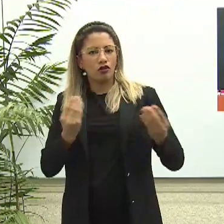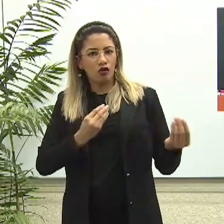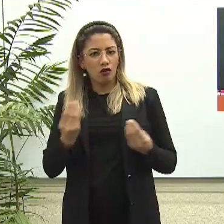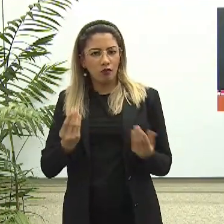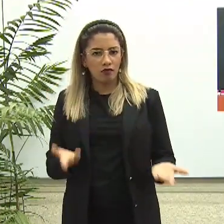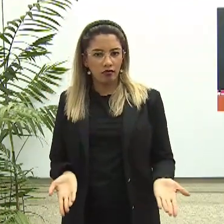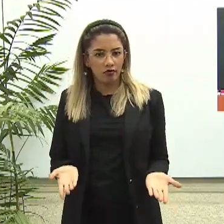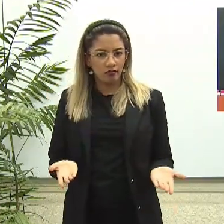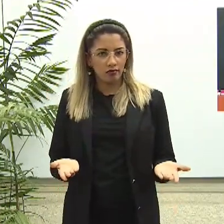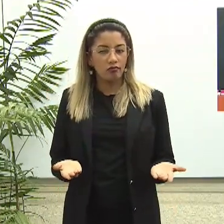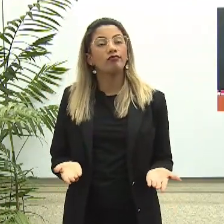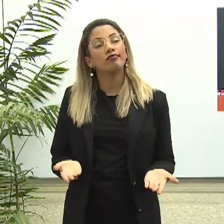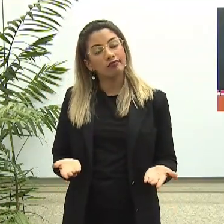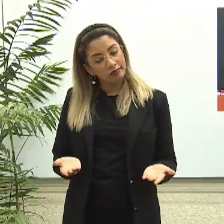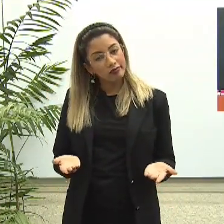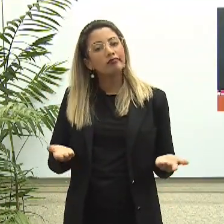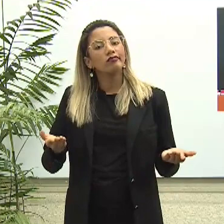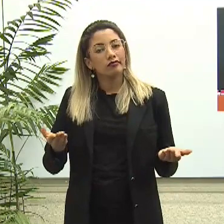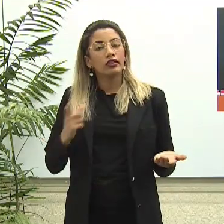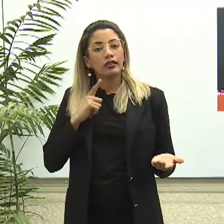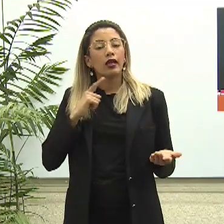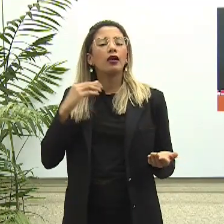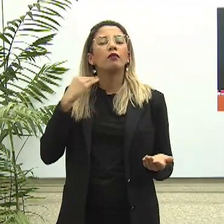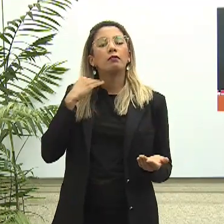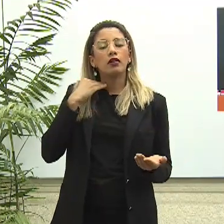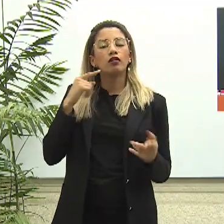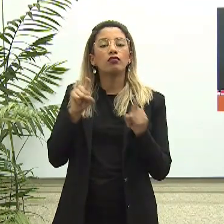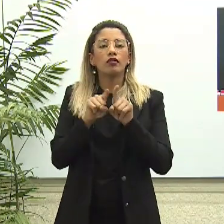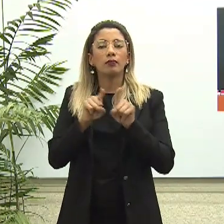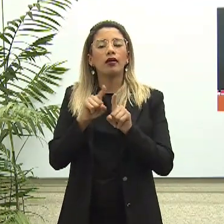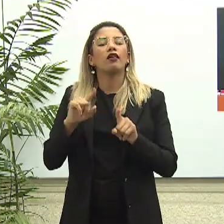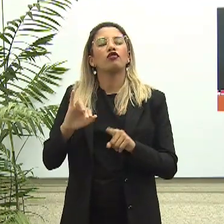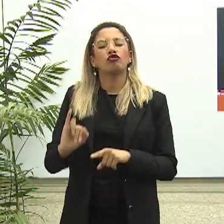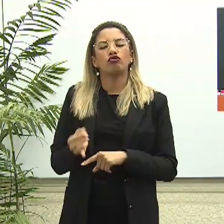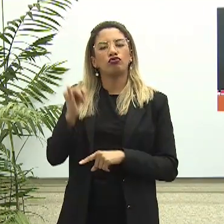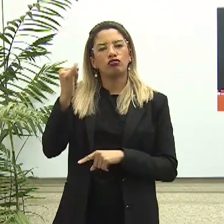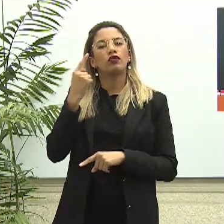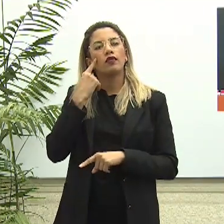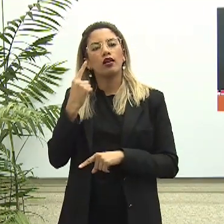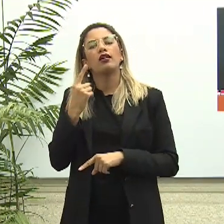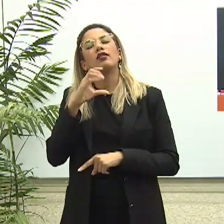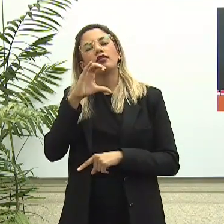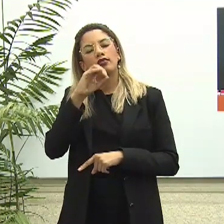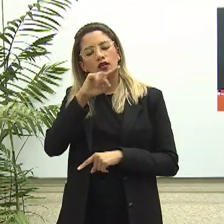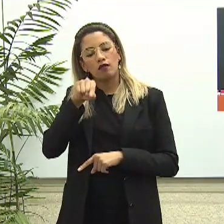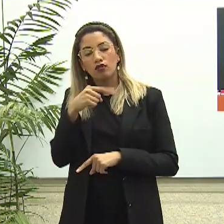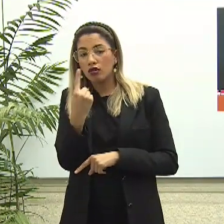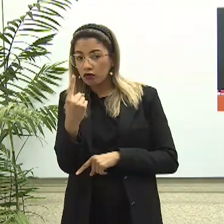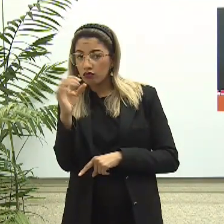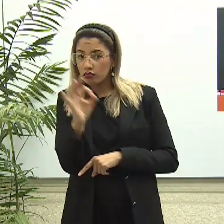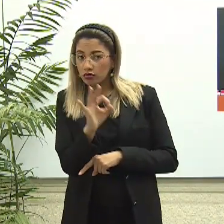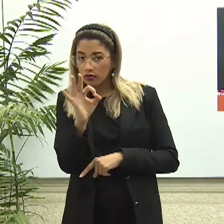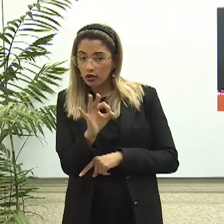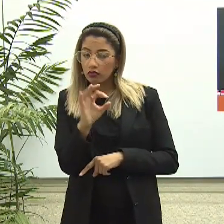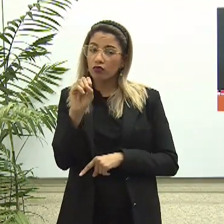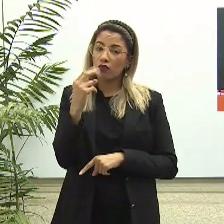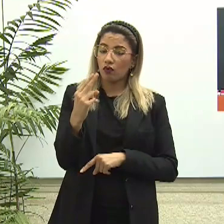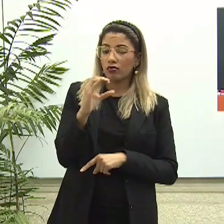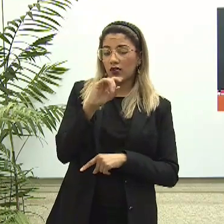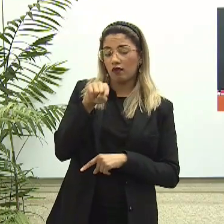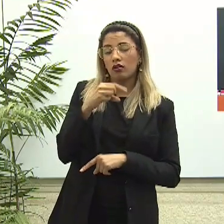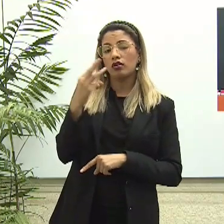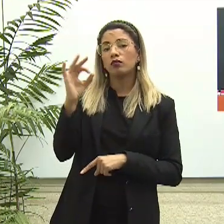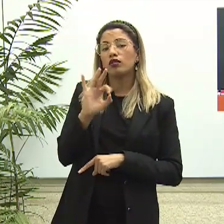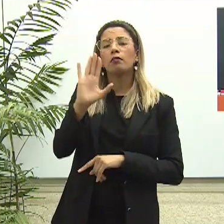de crédito que pode que define se o seu juro vai ser 0,1 ou 0,3 quem como se definiu aí eu vou na